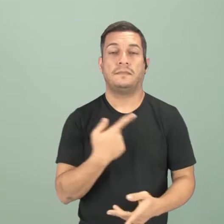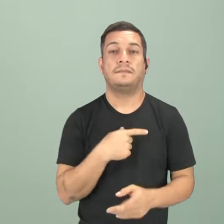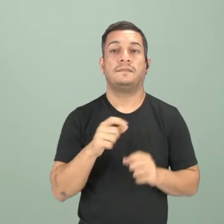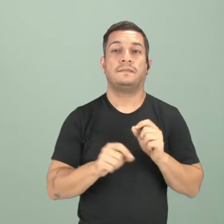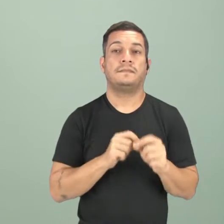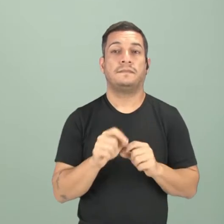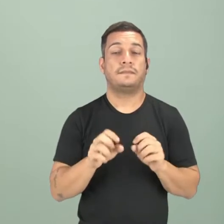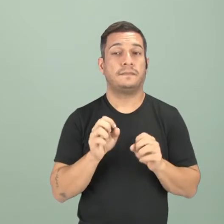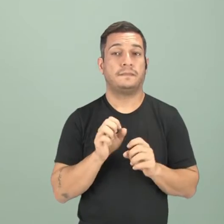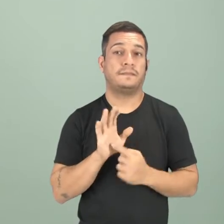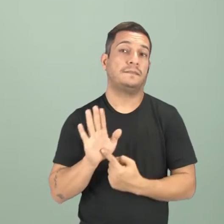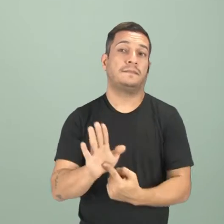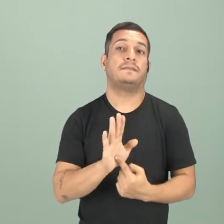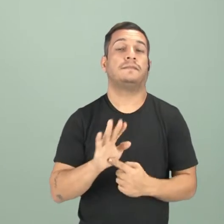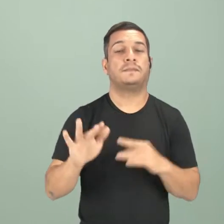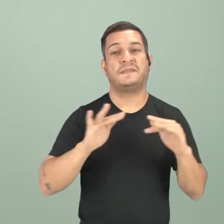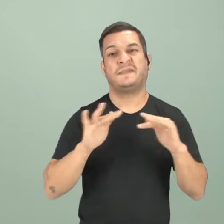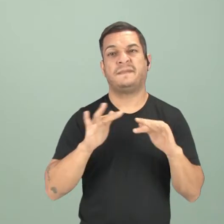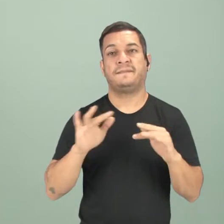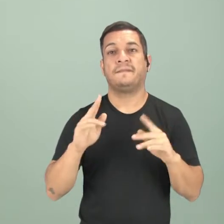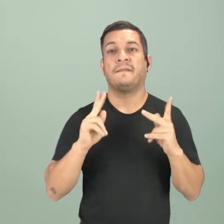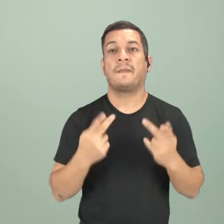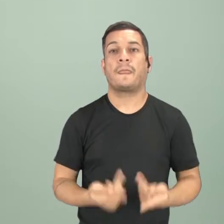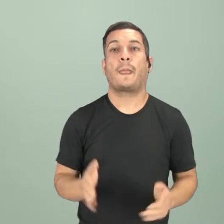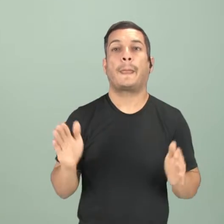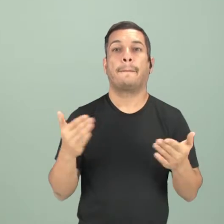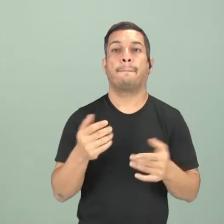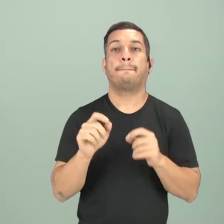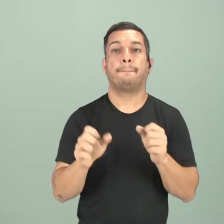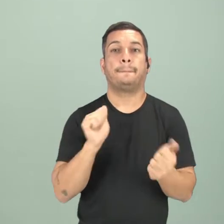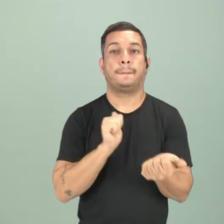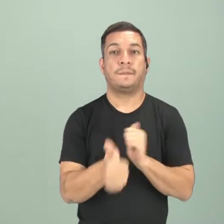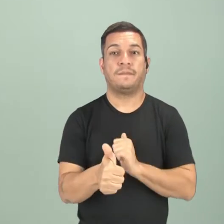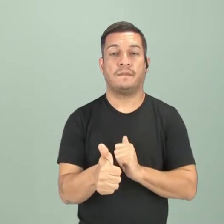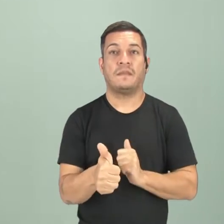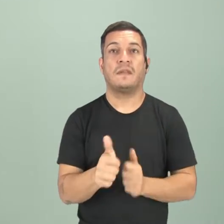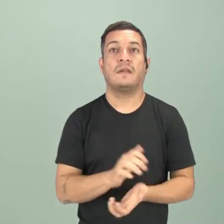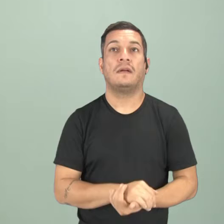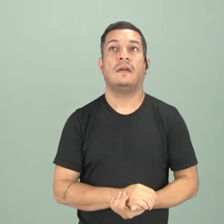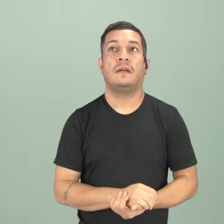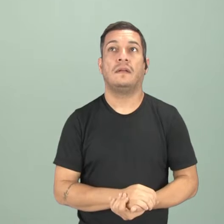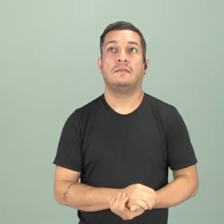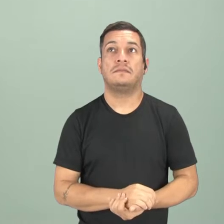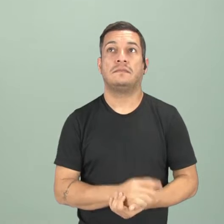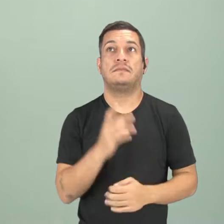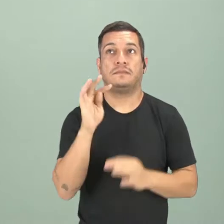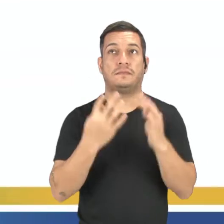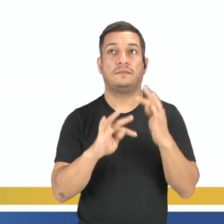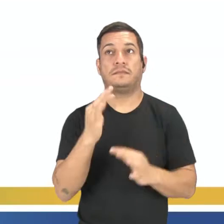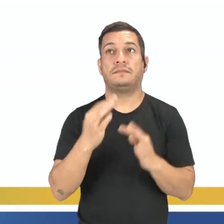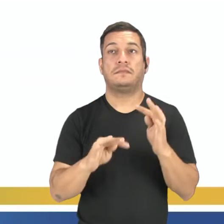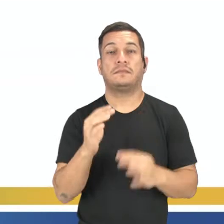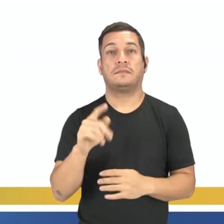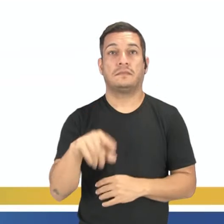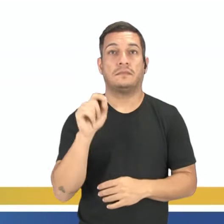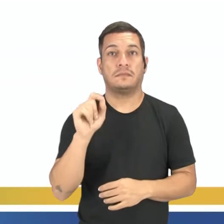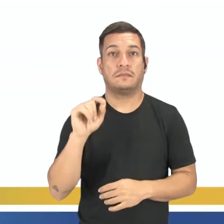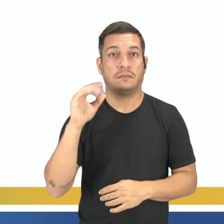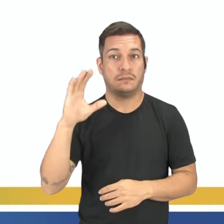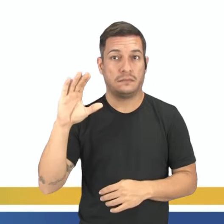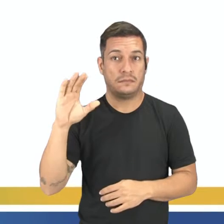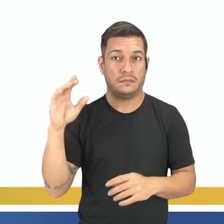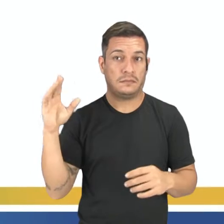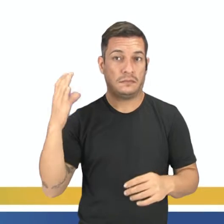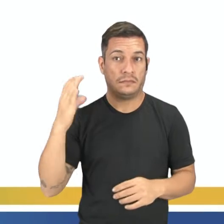trabalhar, a partir de agora, esse movimento humano focado nos esportes de rendimento. E a tecnologia, ela é uma ciência